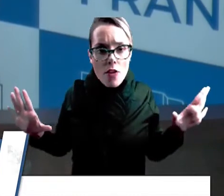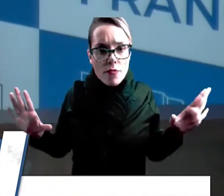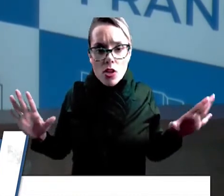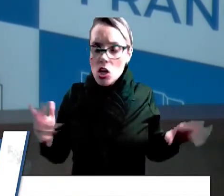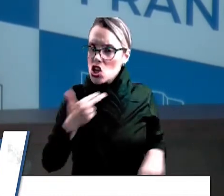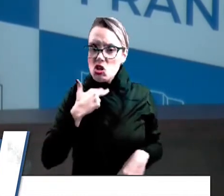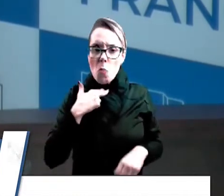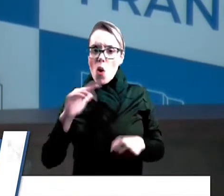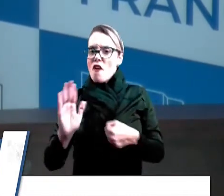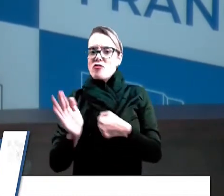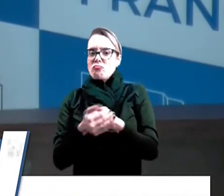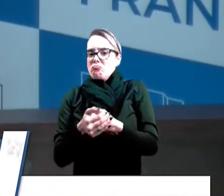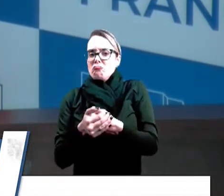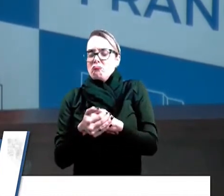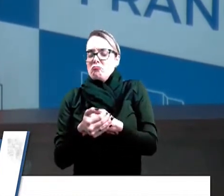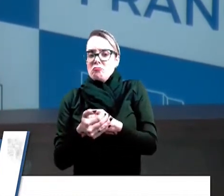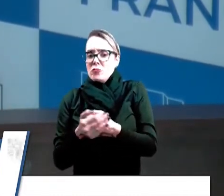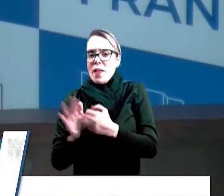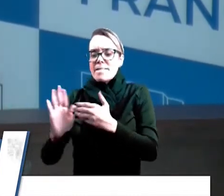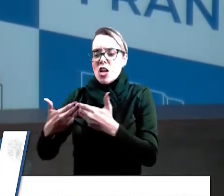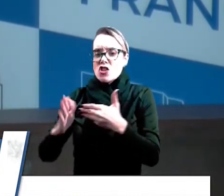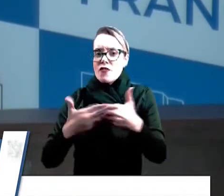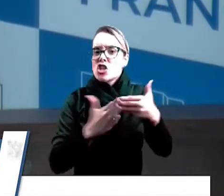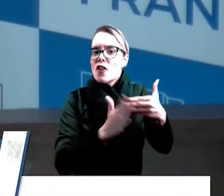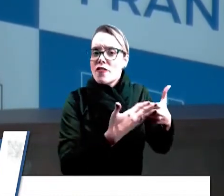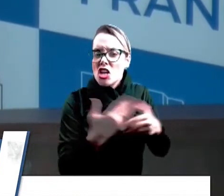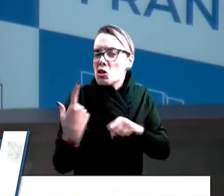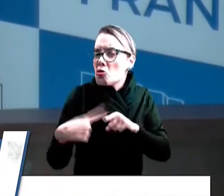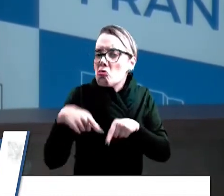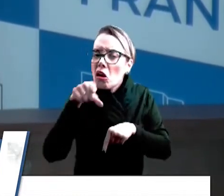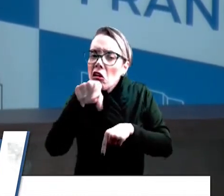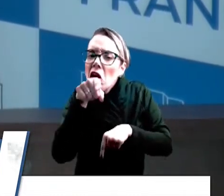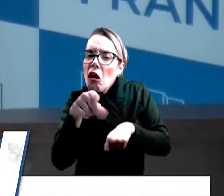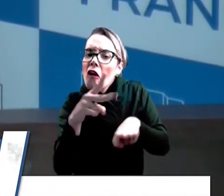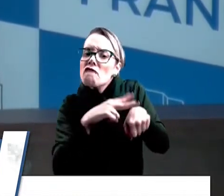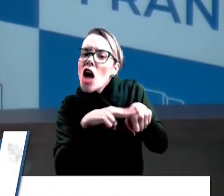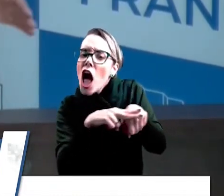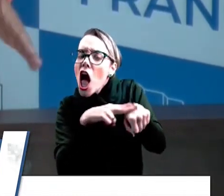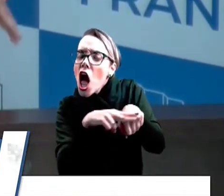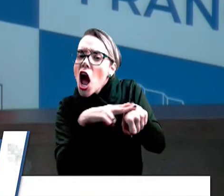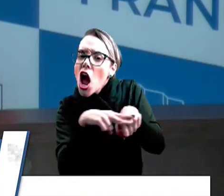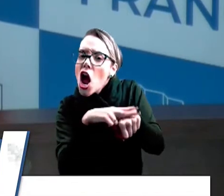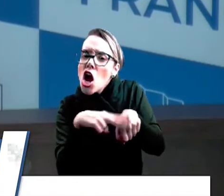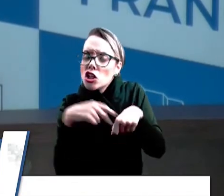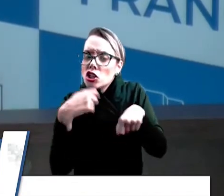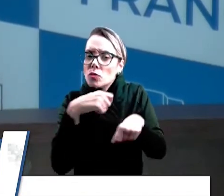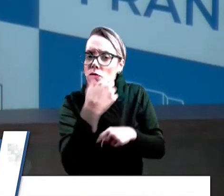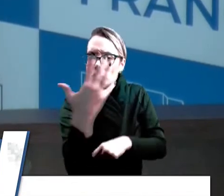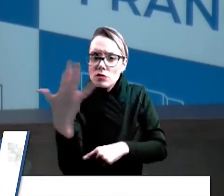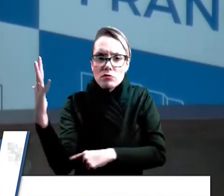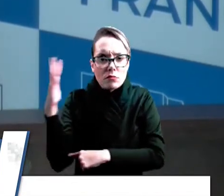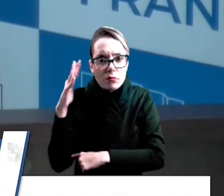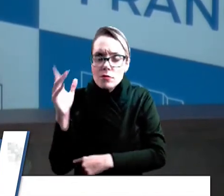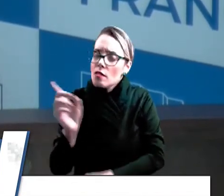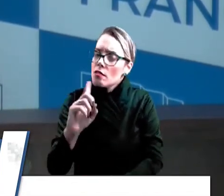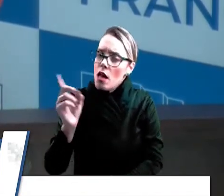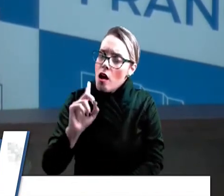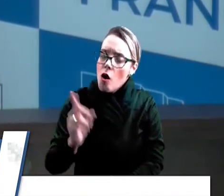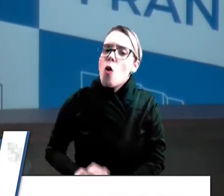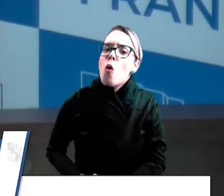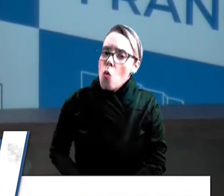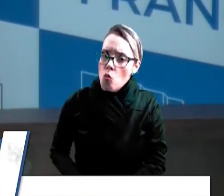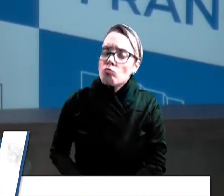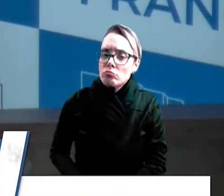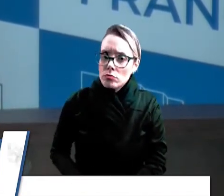gente vai para as fazendas, quantas estradas não tem no meio da mata? Né? Quer dizer, só porque tem a mata, não pode